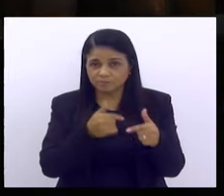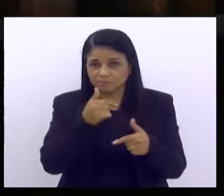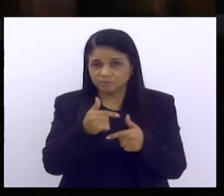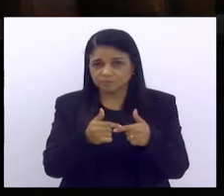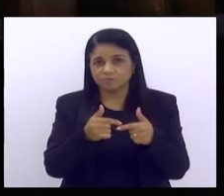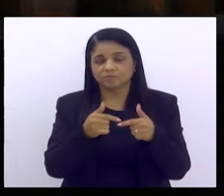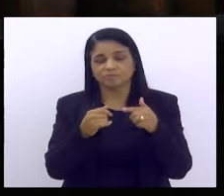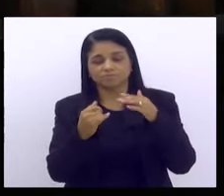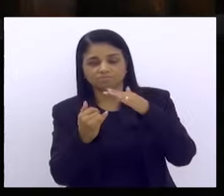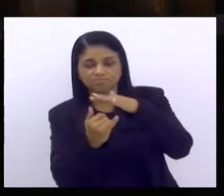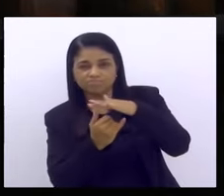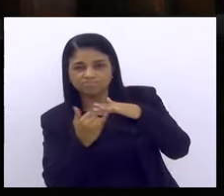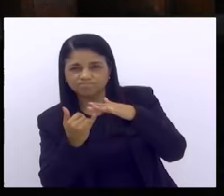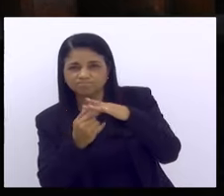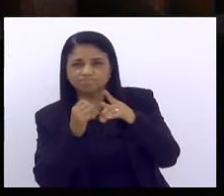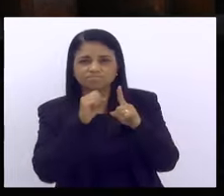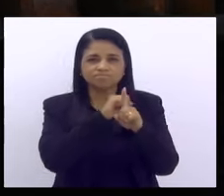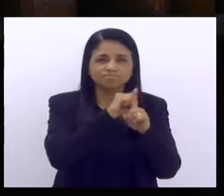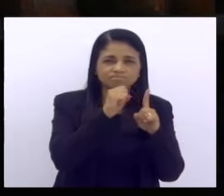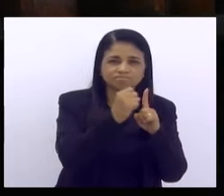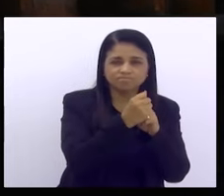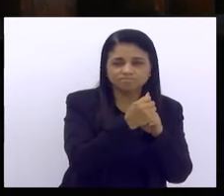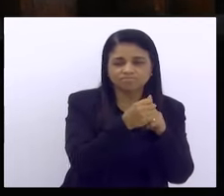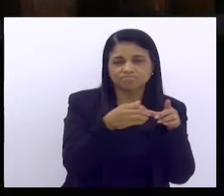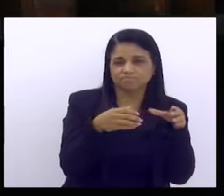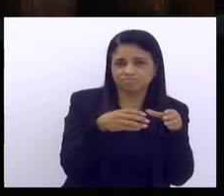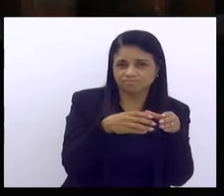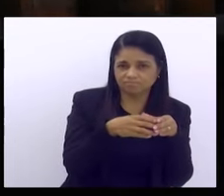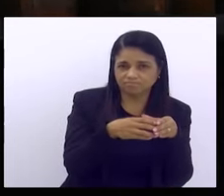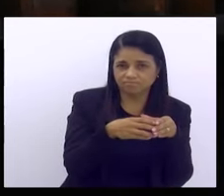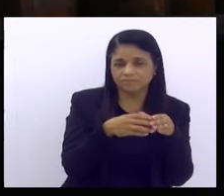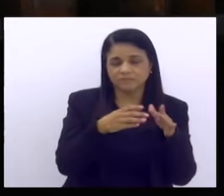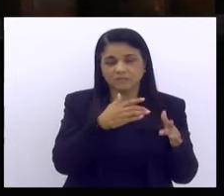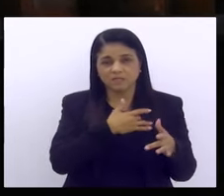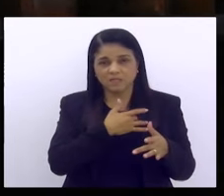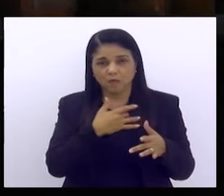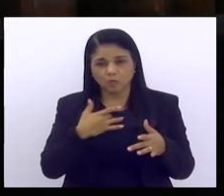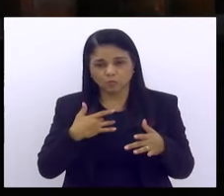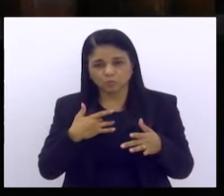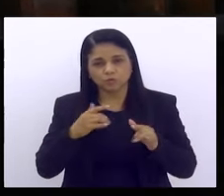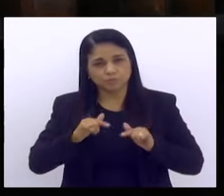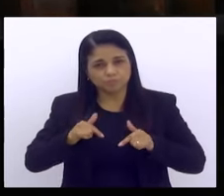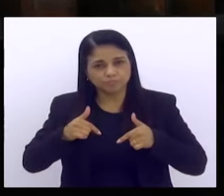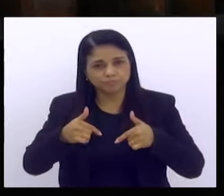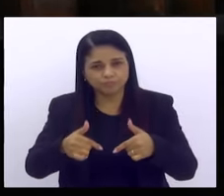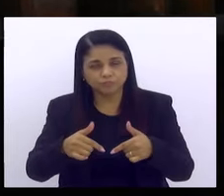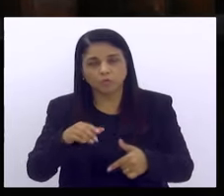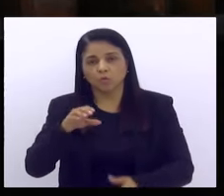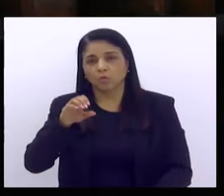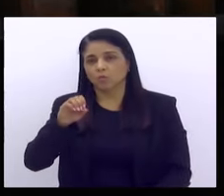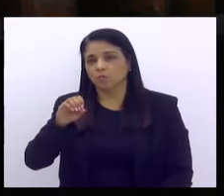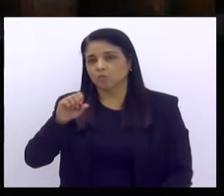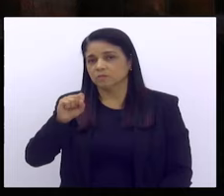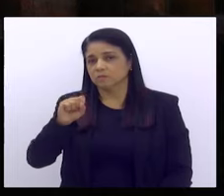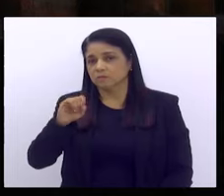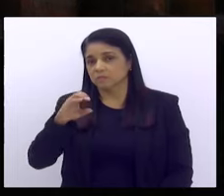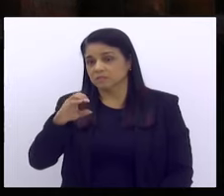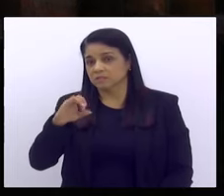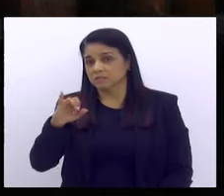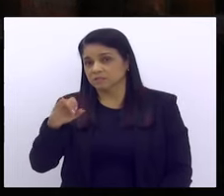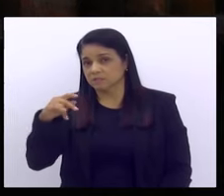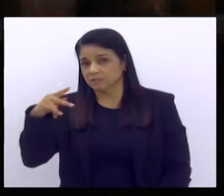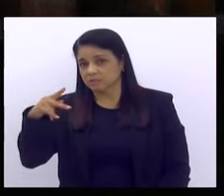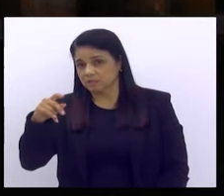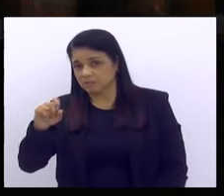as organizações sociais que atuam na saúde, né, as OCIPs, né, todos